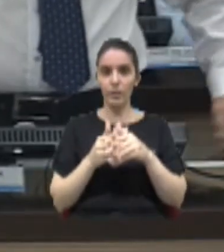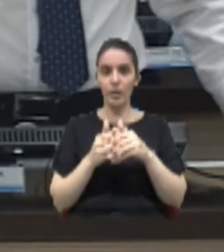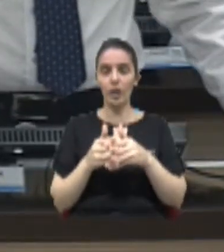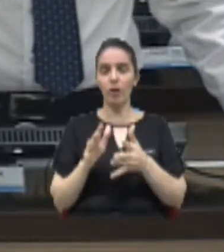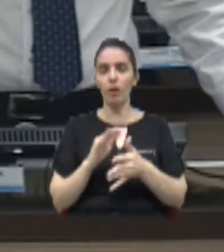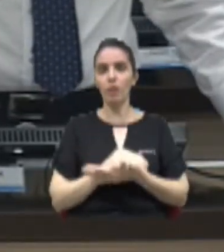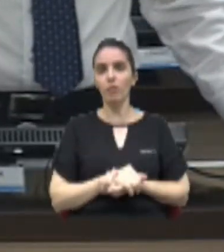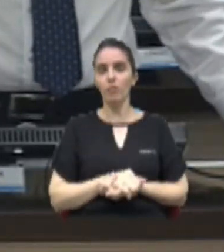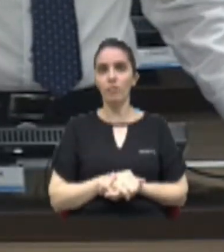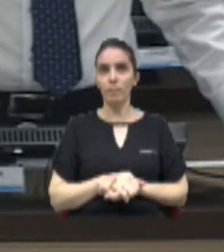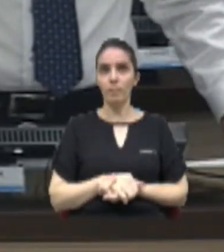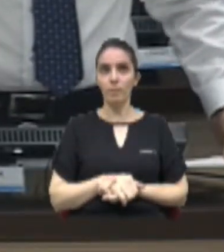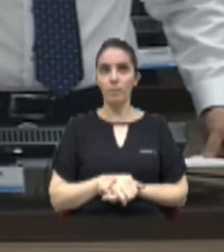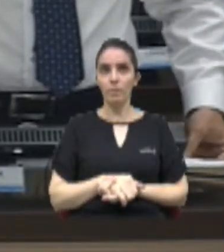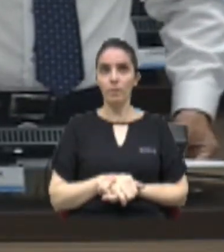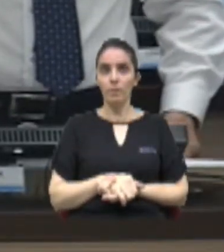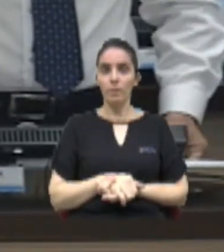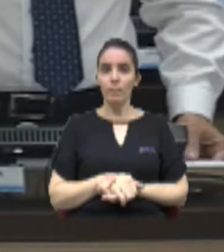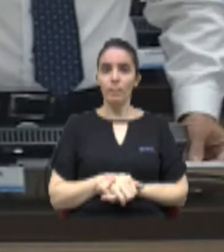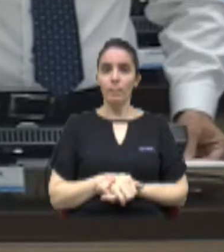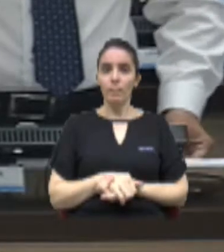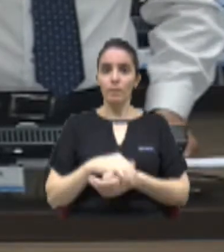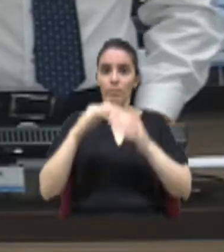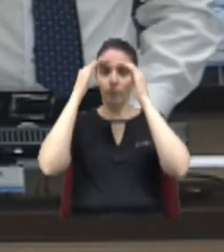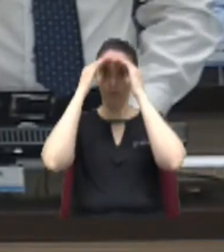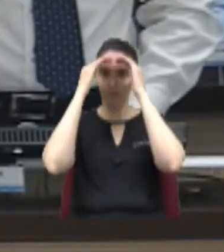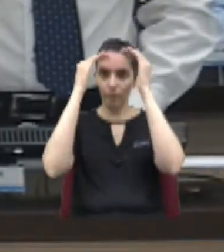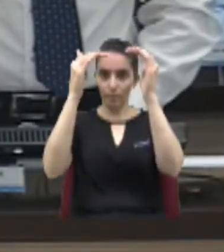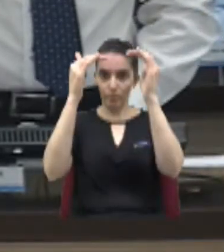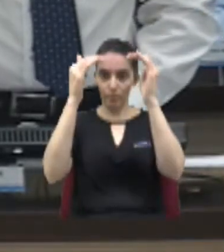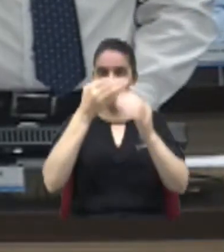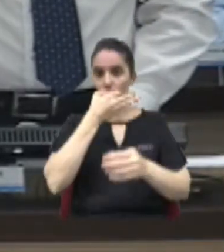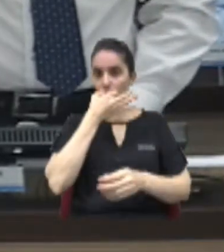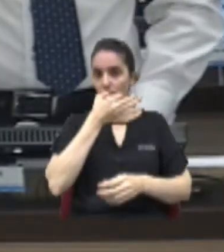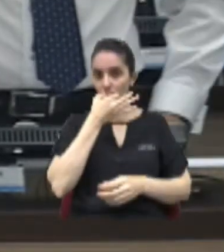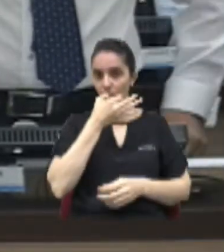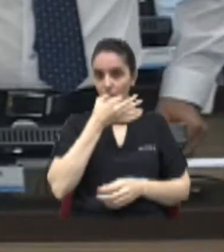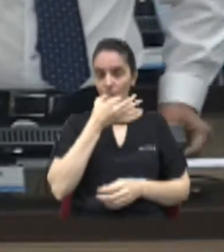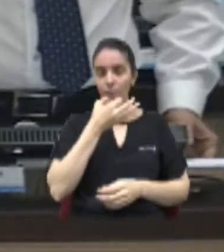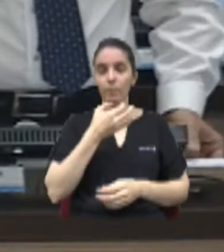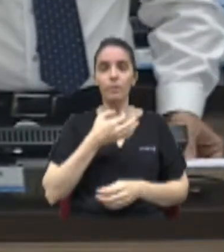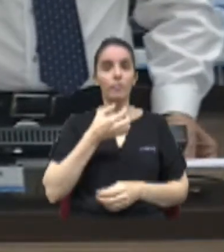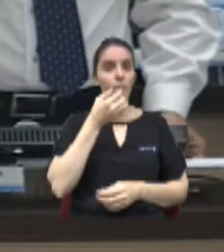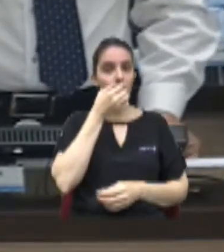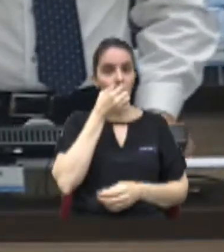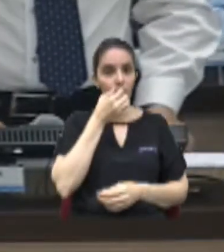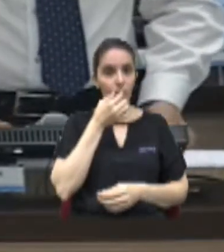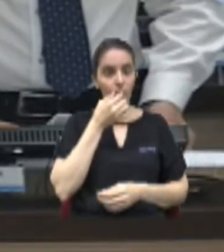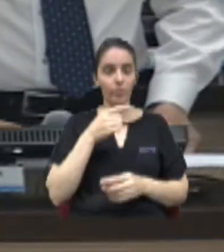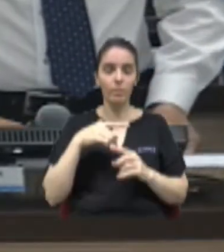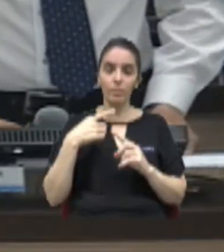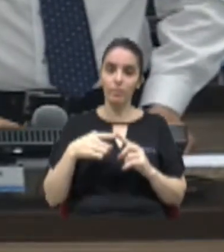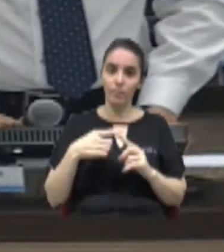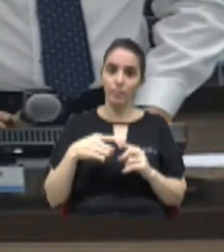INCRA, que nós chamamos de sem terra carinhosamente, não pode invadir, porque senão não tem direito.